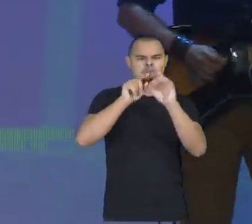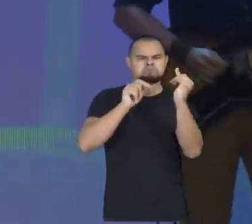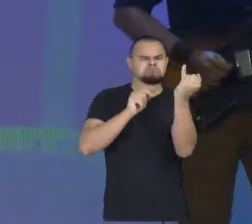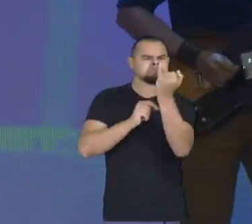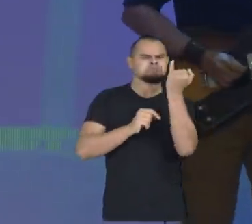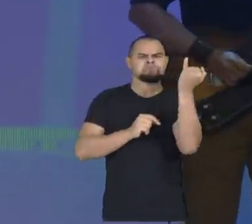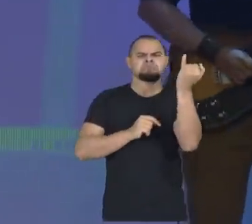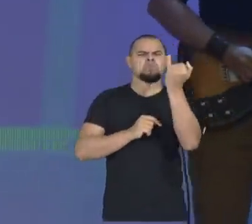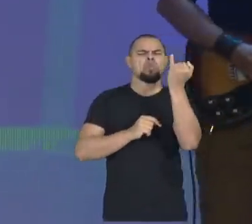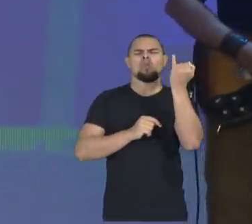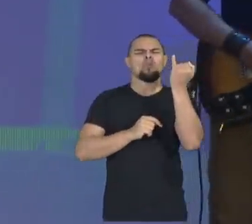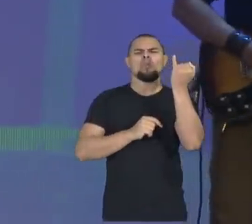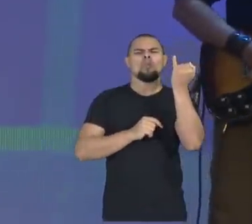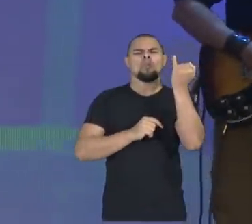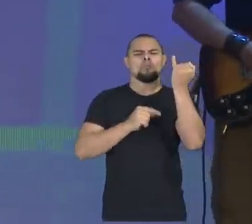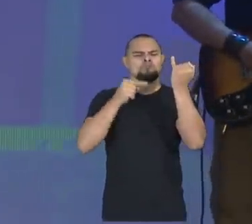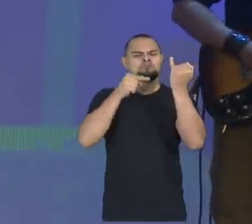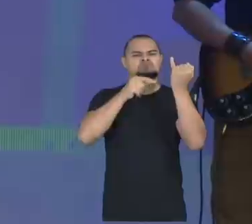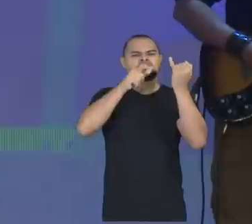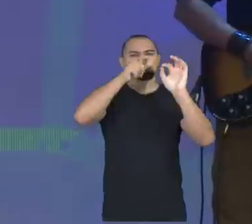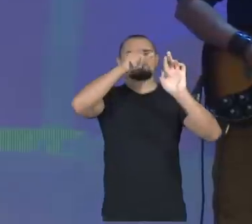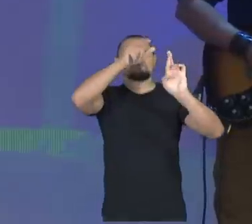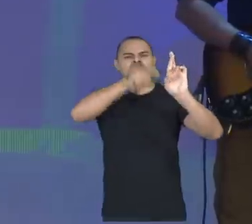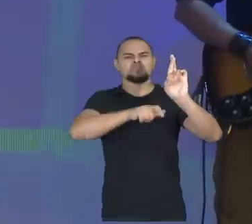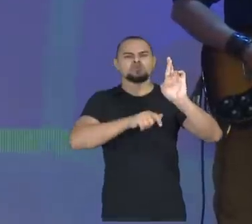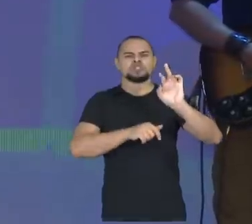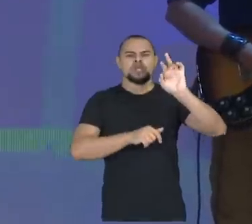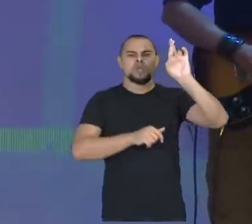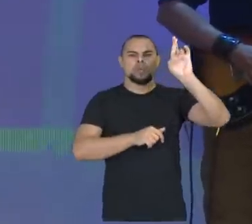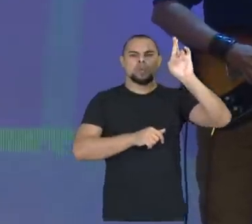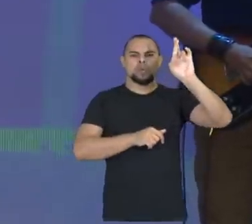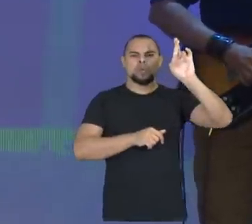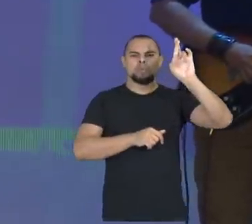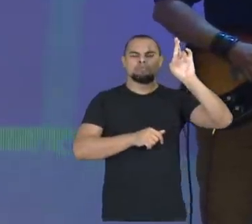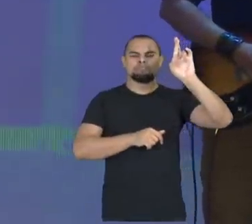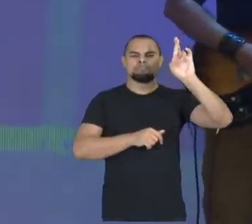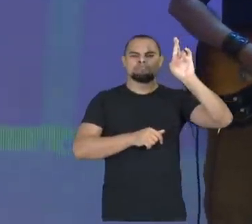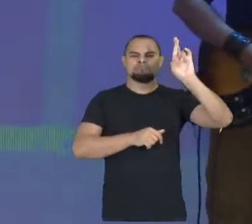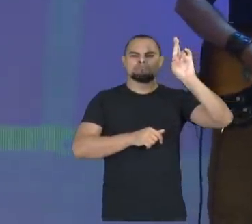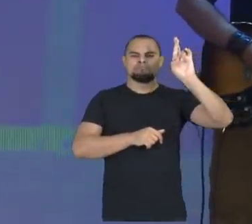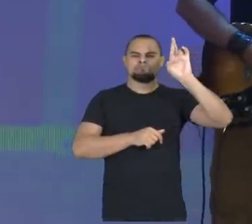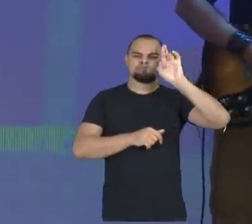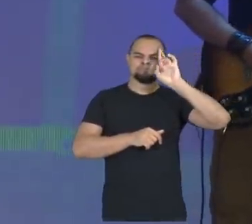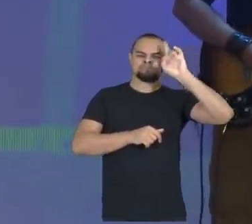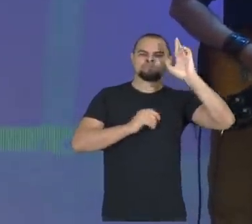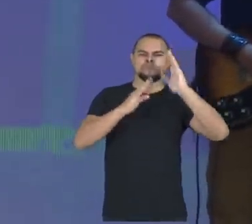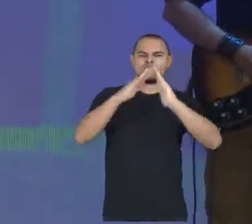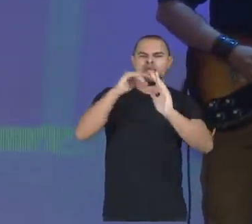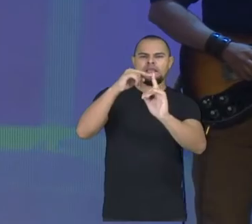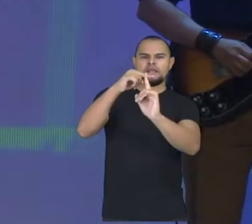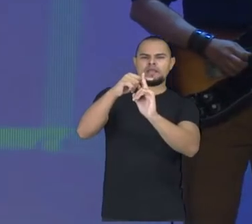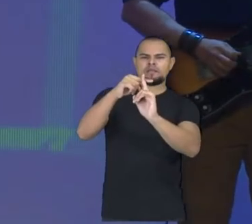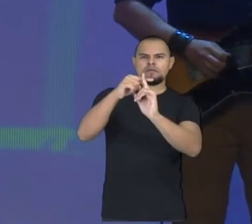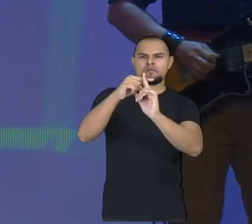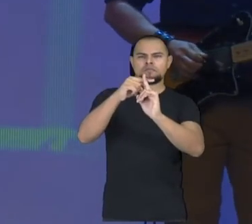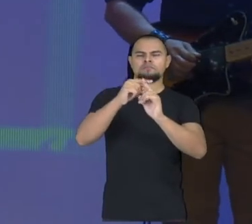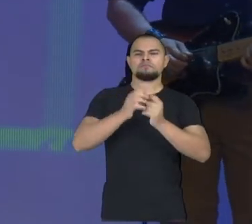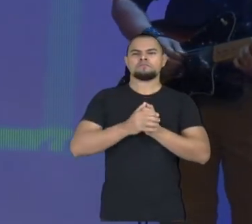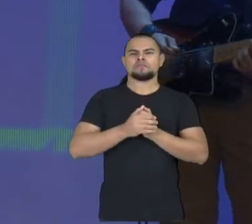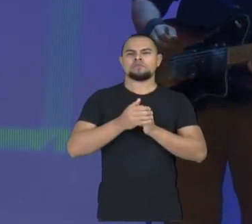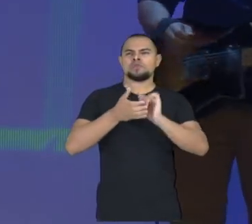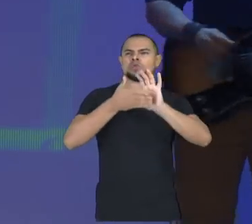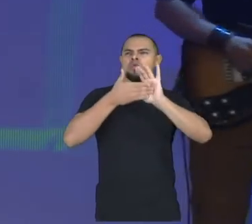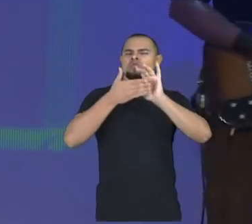daquele que é o Senhor da igreja. Eu quero que diminua as luzes, a gente vai louvar o Senhor com essa canção mais uma